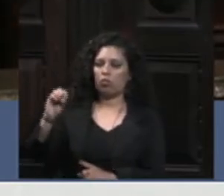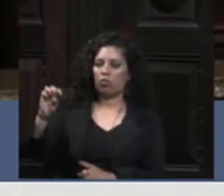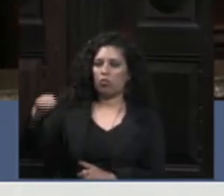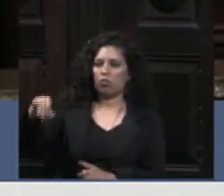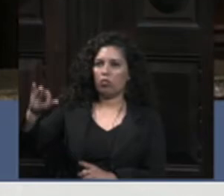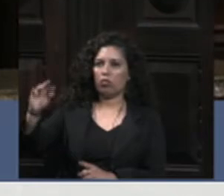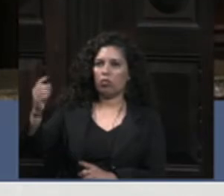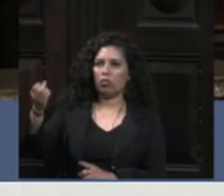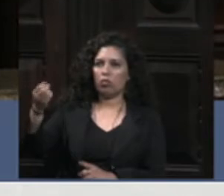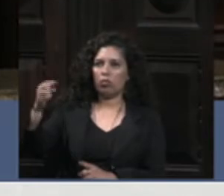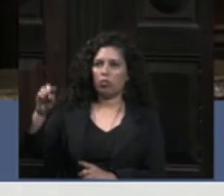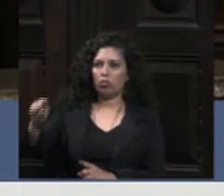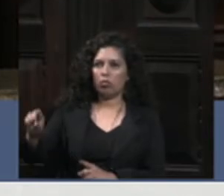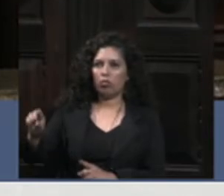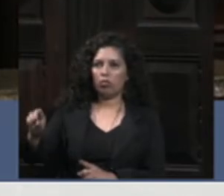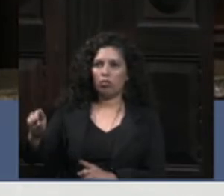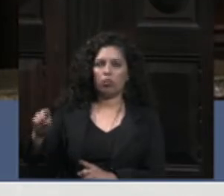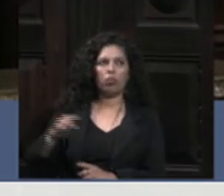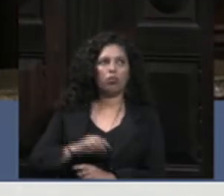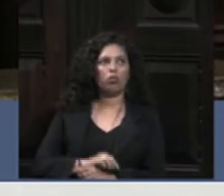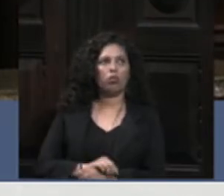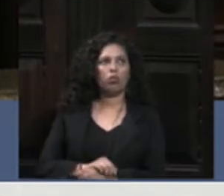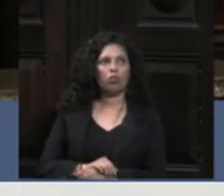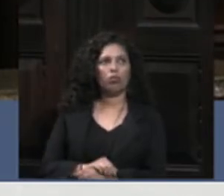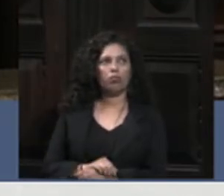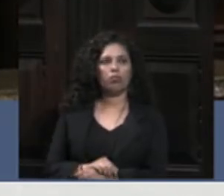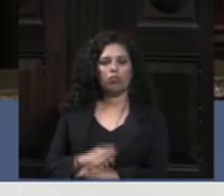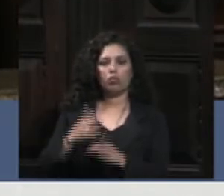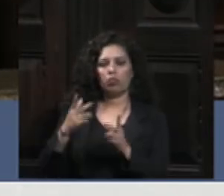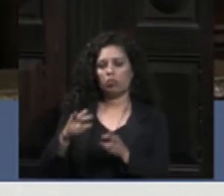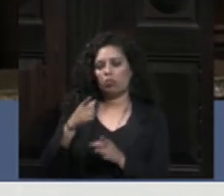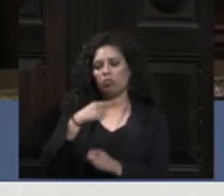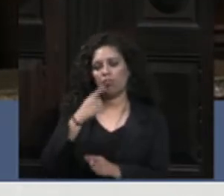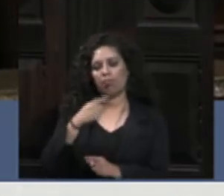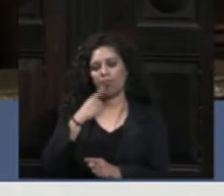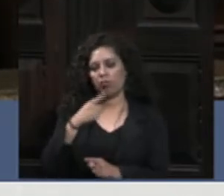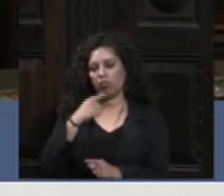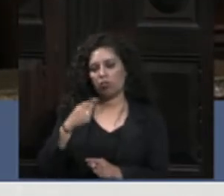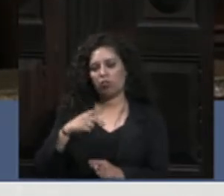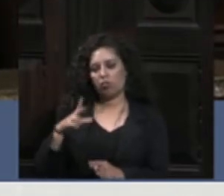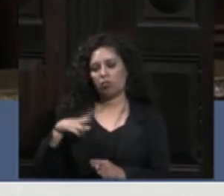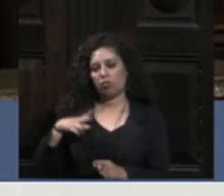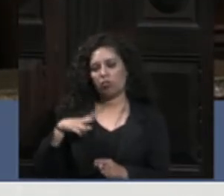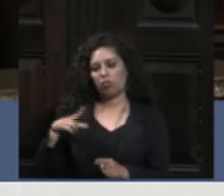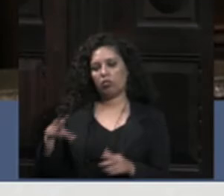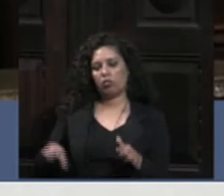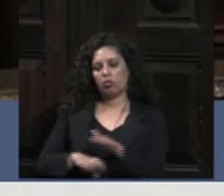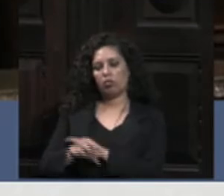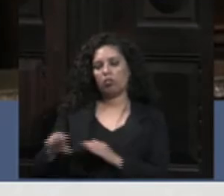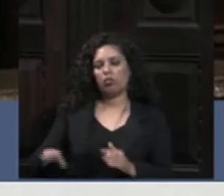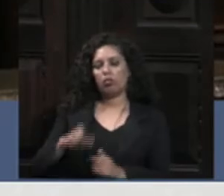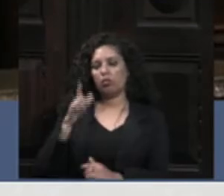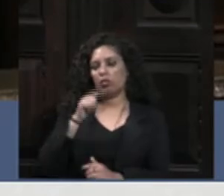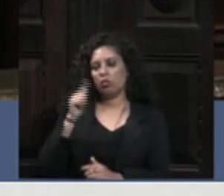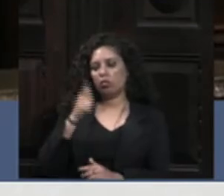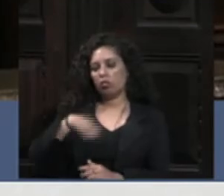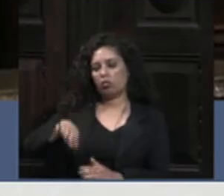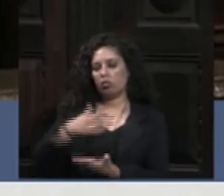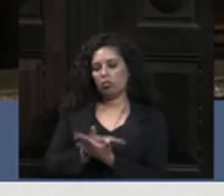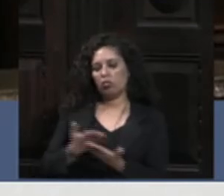milhões, assim como não vão conseguir privatizar a SEDAI. Vamos derrubar o